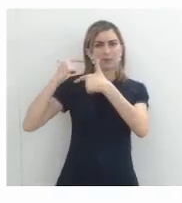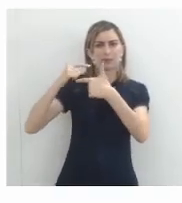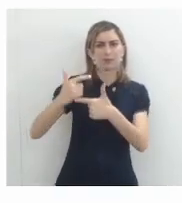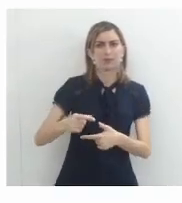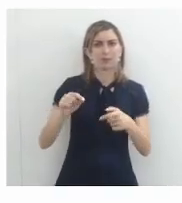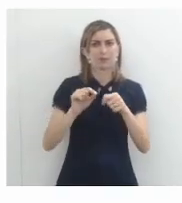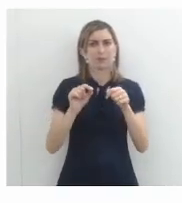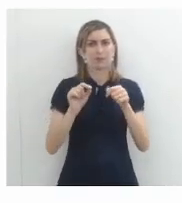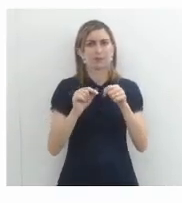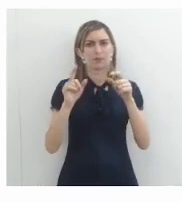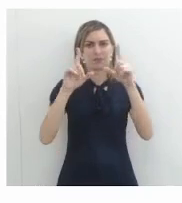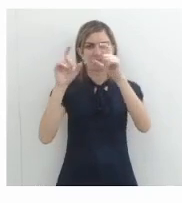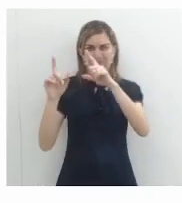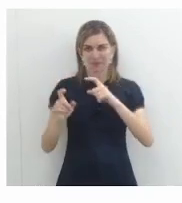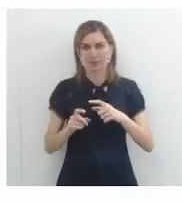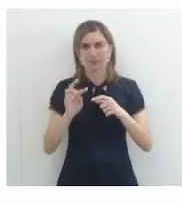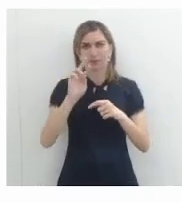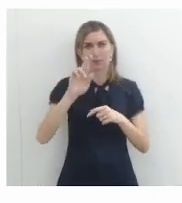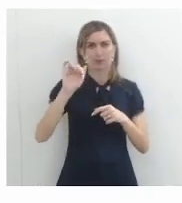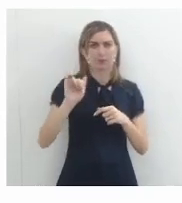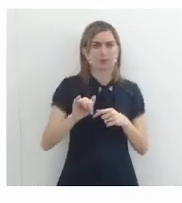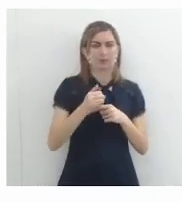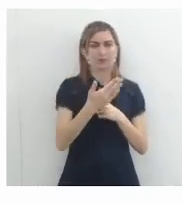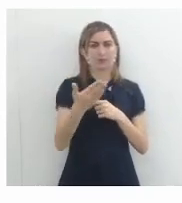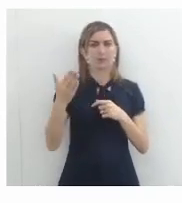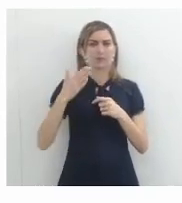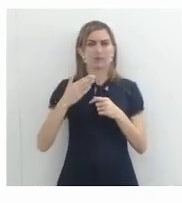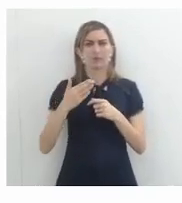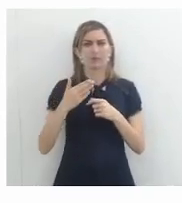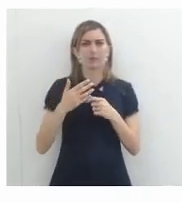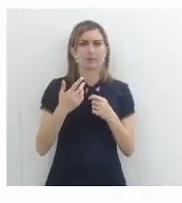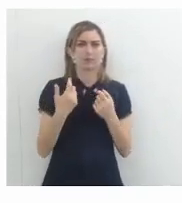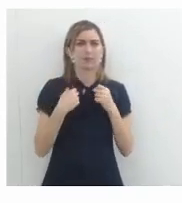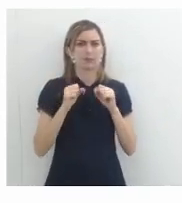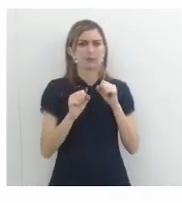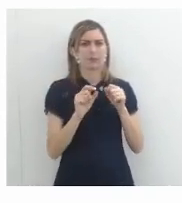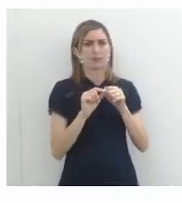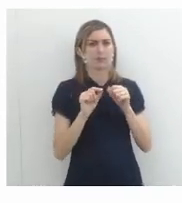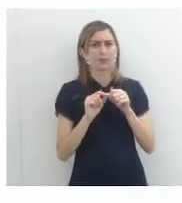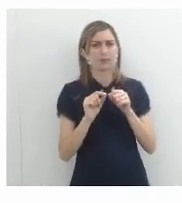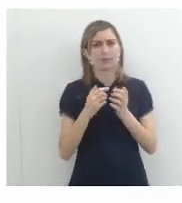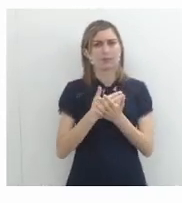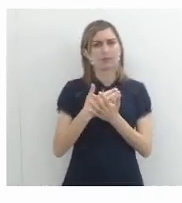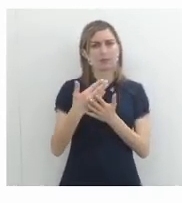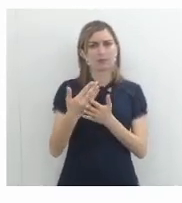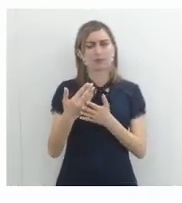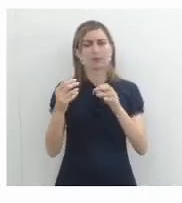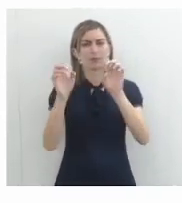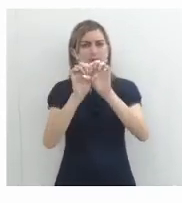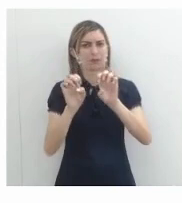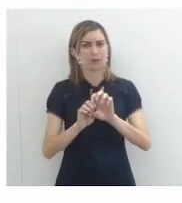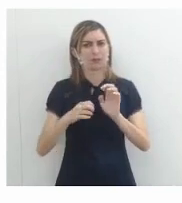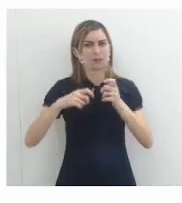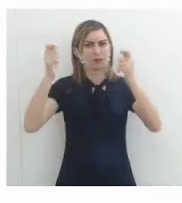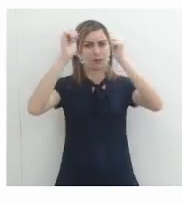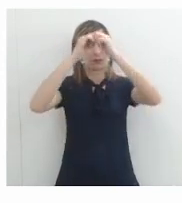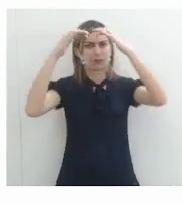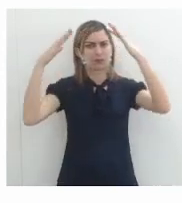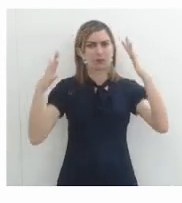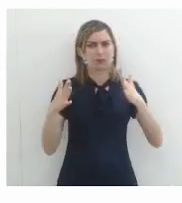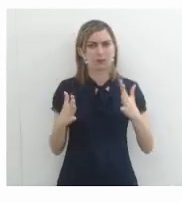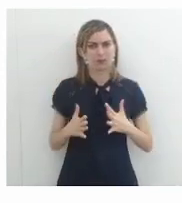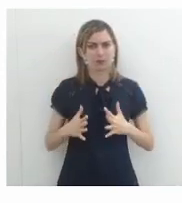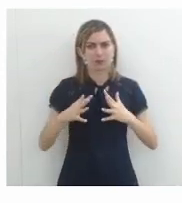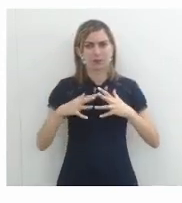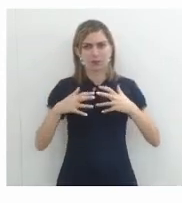fazer imagens tridimensionais por meio, a gente pode fazer, ou por meio da escultura ou da modelagem. Então,